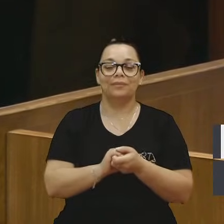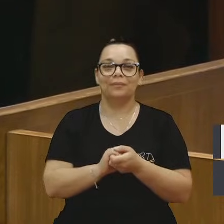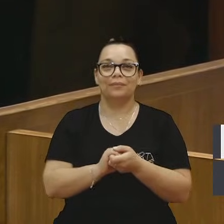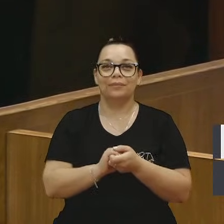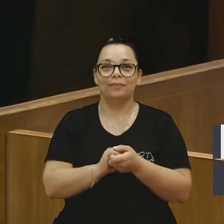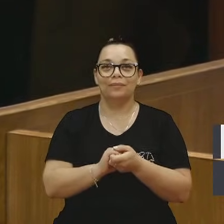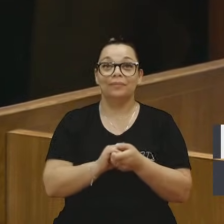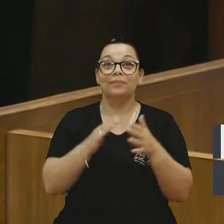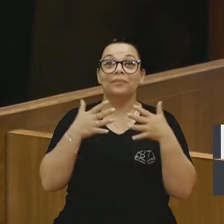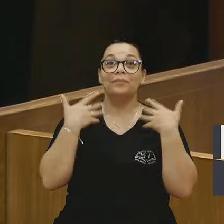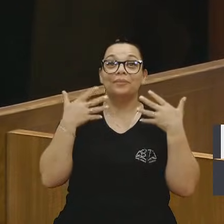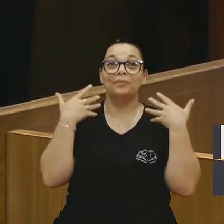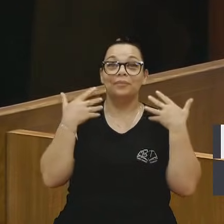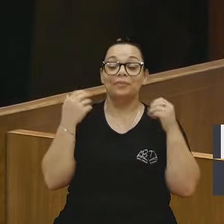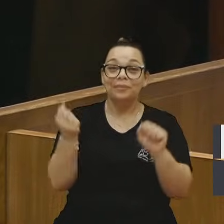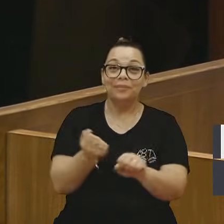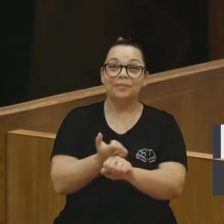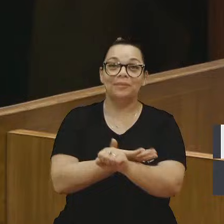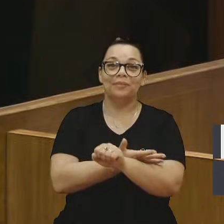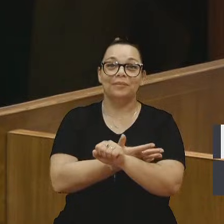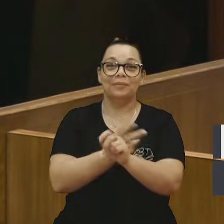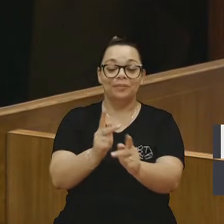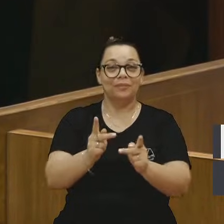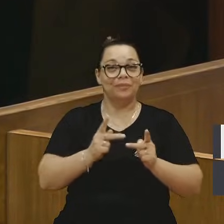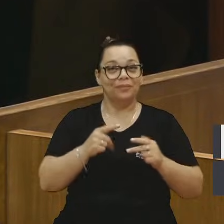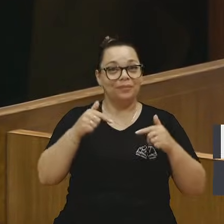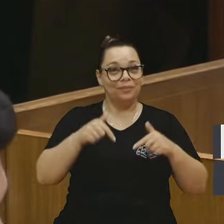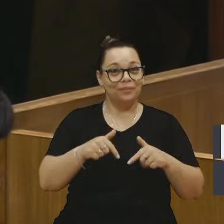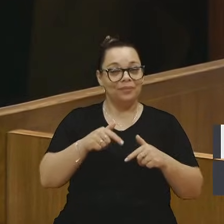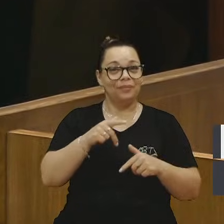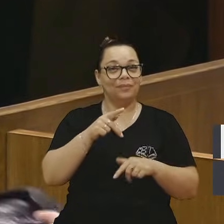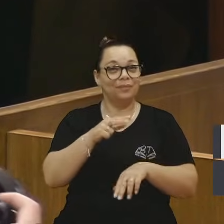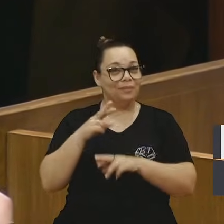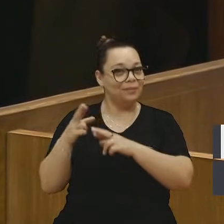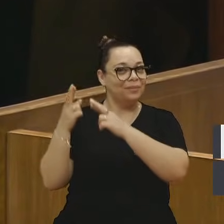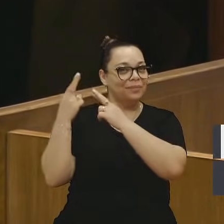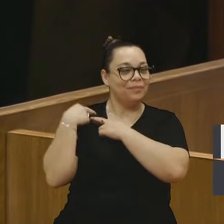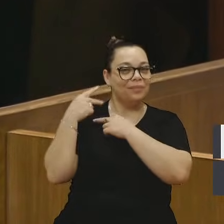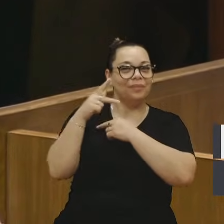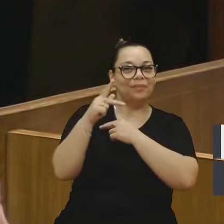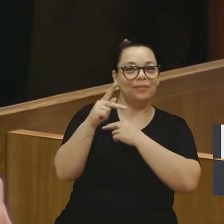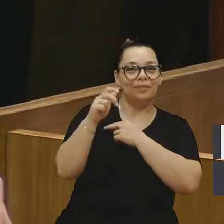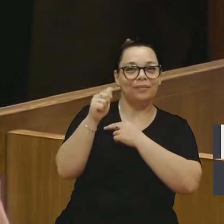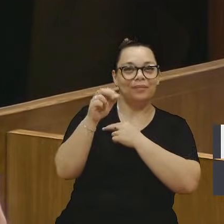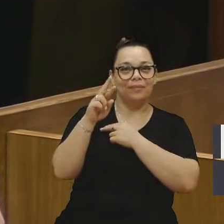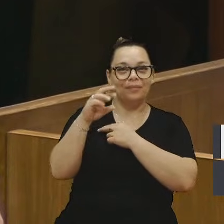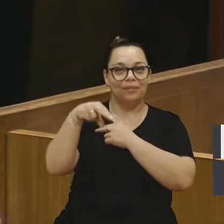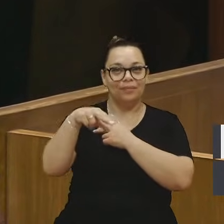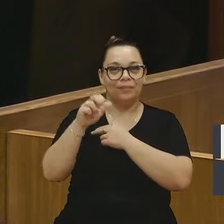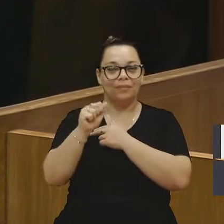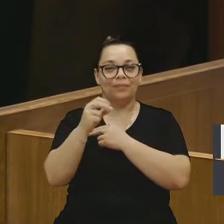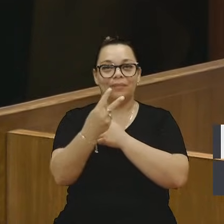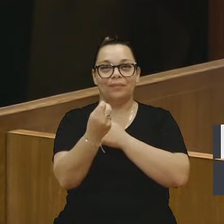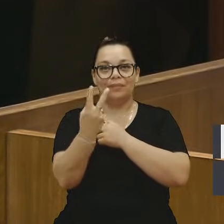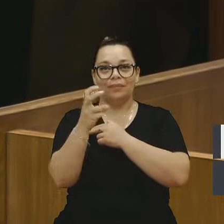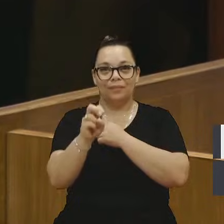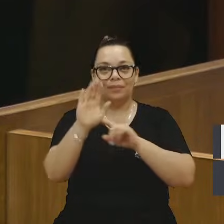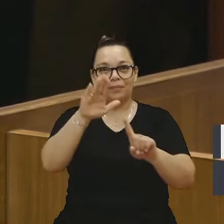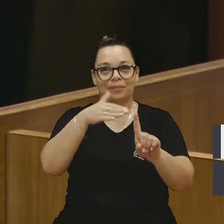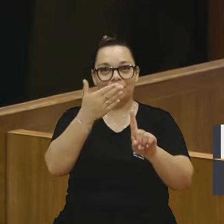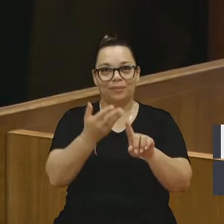Recebi com alegria e emoção o convite para ser patrona do Mérito Esportivo 2025, de Caxias do Sul.